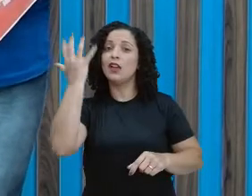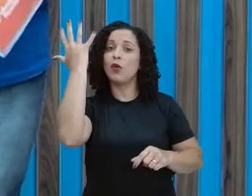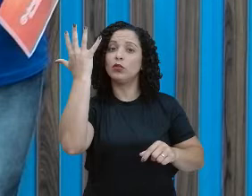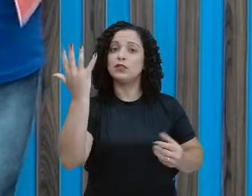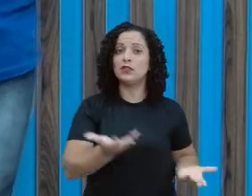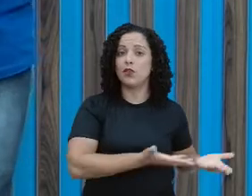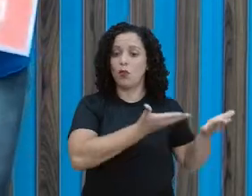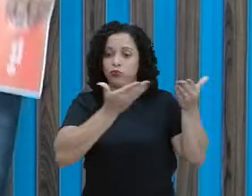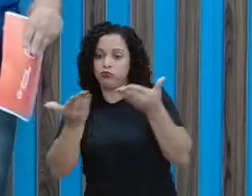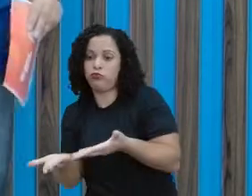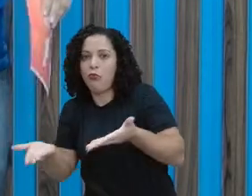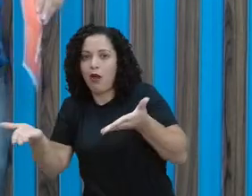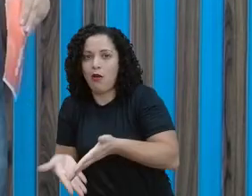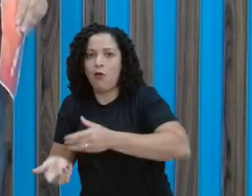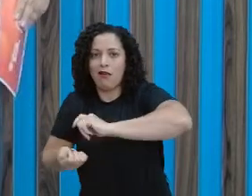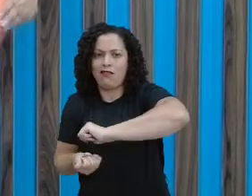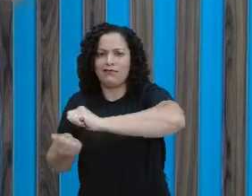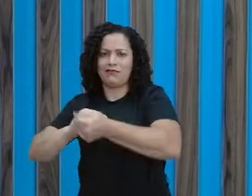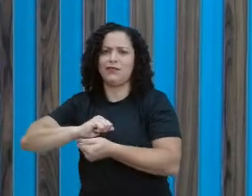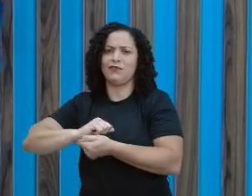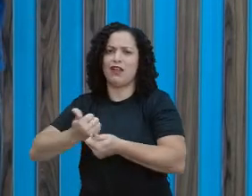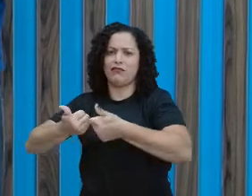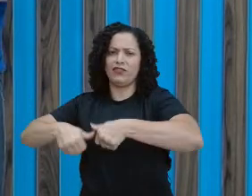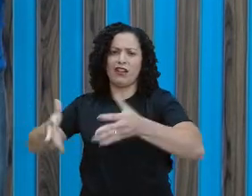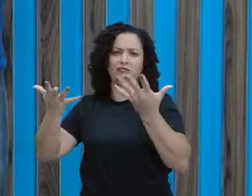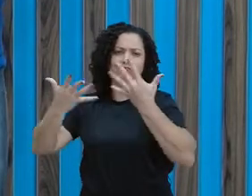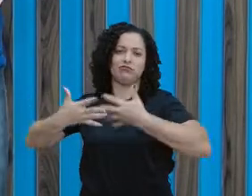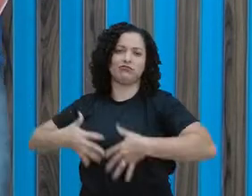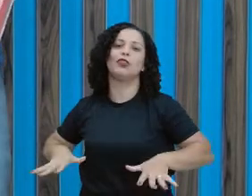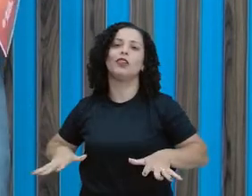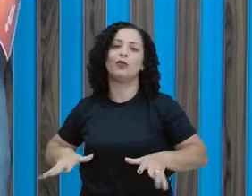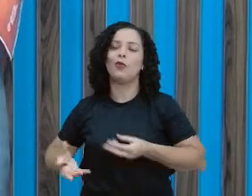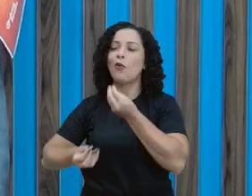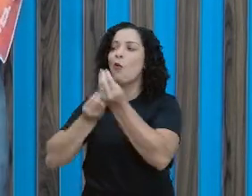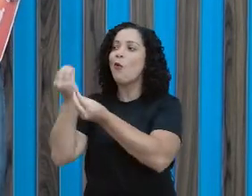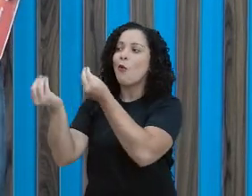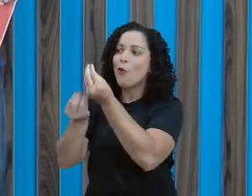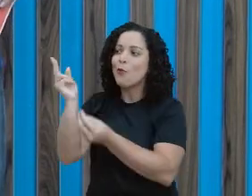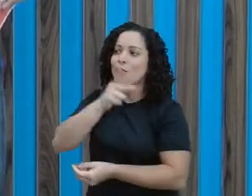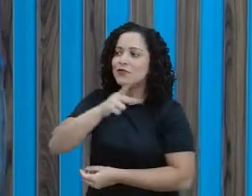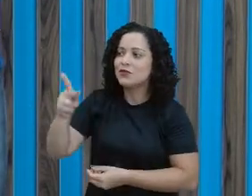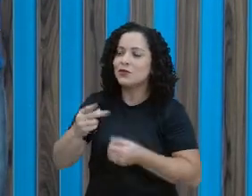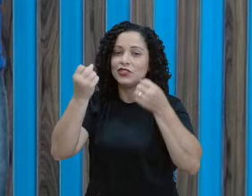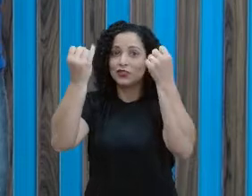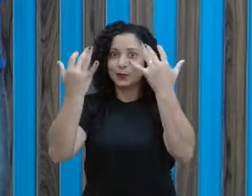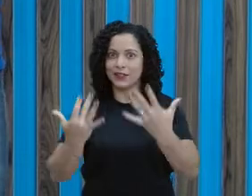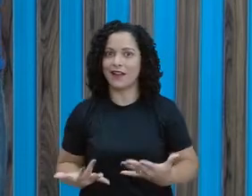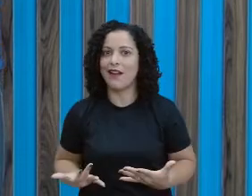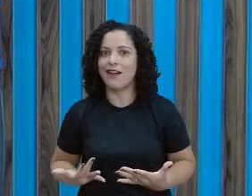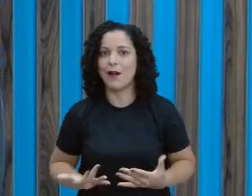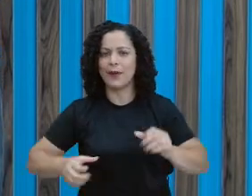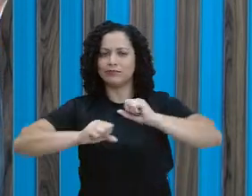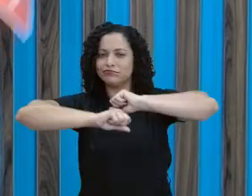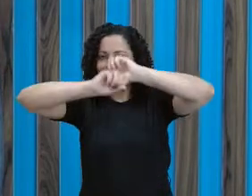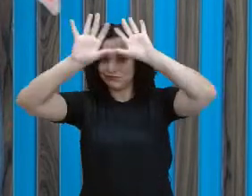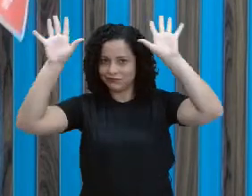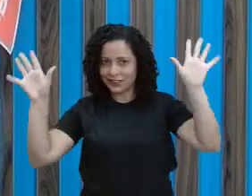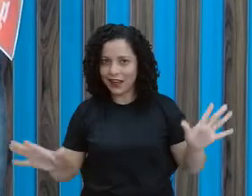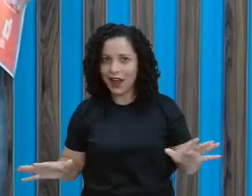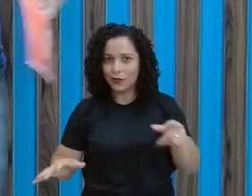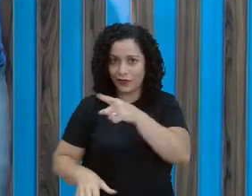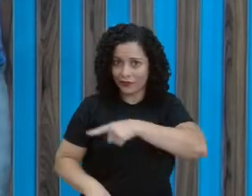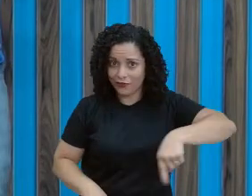jogar essa pergunta também para a professora Cláudia. E aí, Cláudia, como é que a gente vai explicar para os alunos, para tentar deixar bem claro